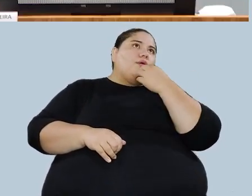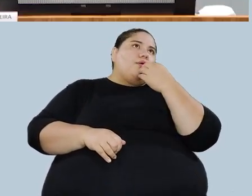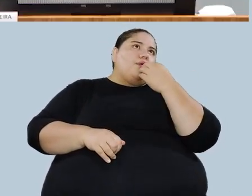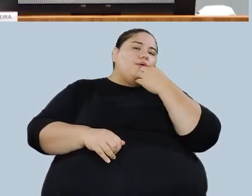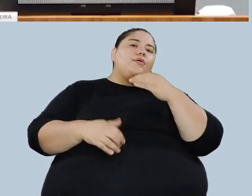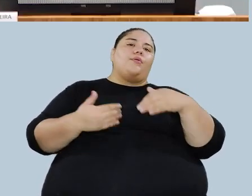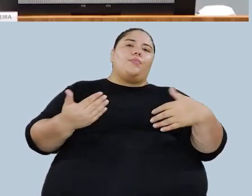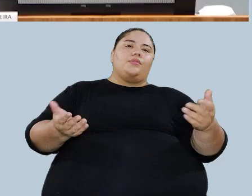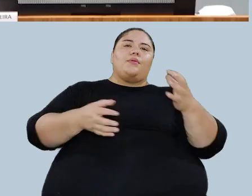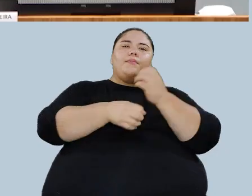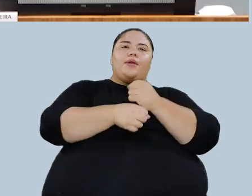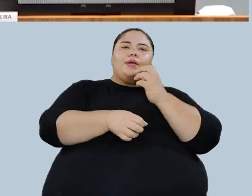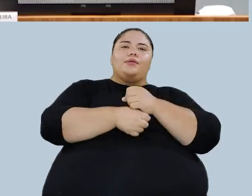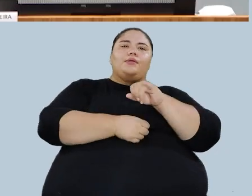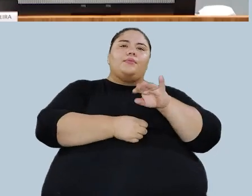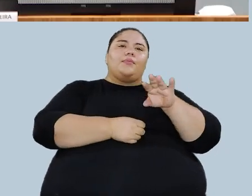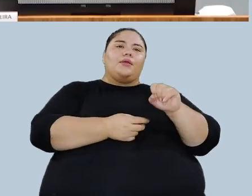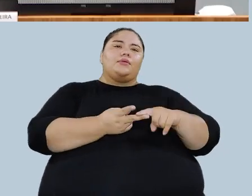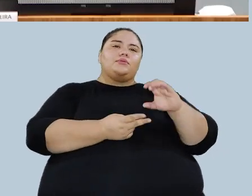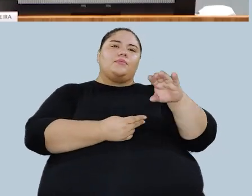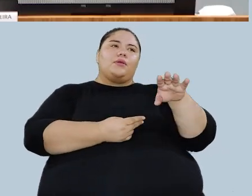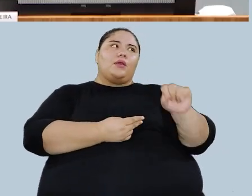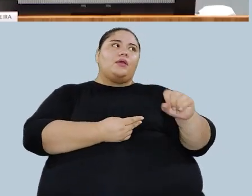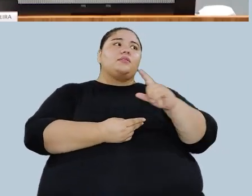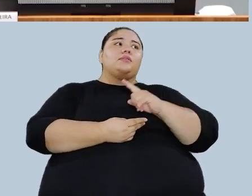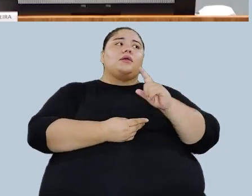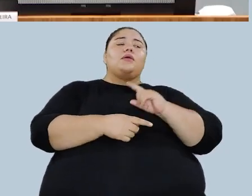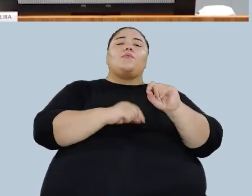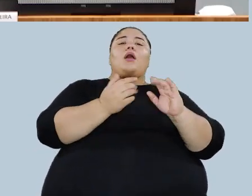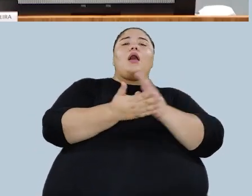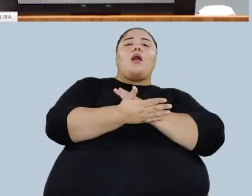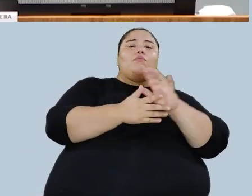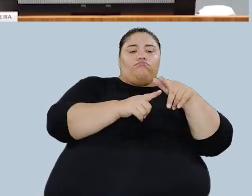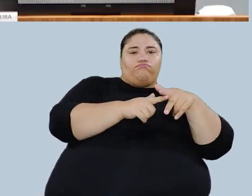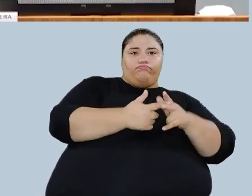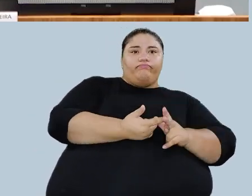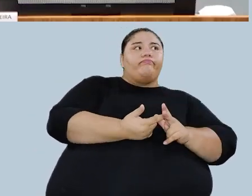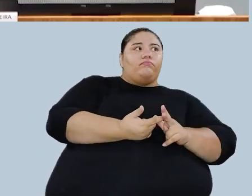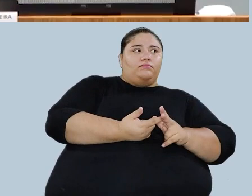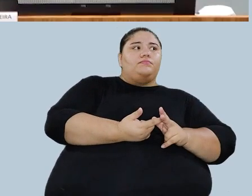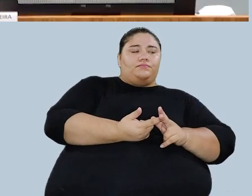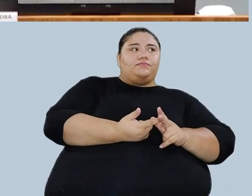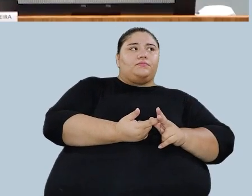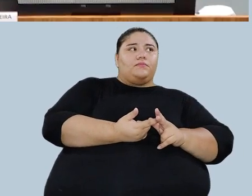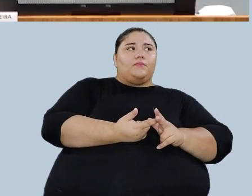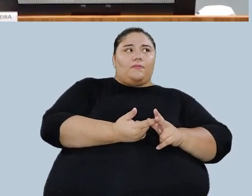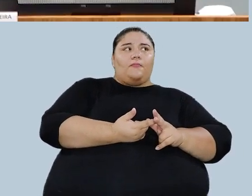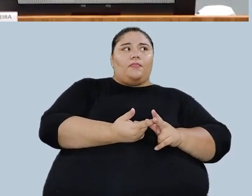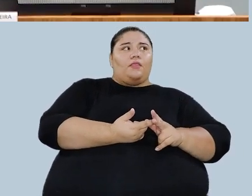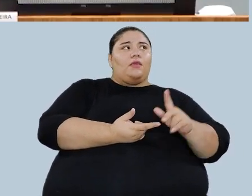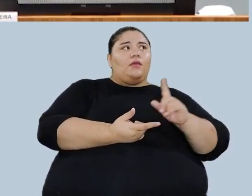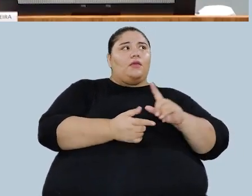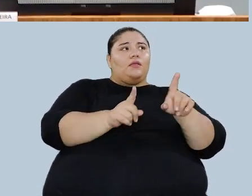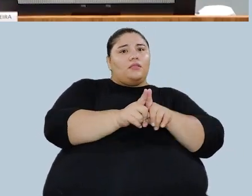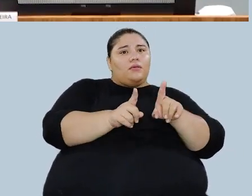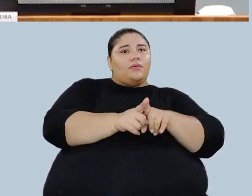lógico que essa base de cálculo do IBS da CBS, ela tem alguns ajustes na receita total, spread